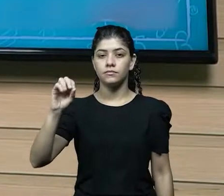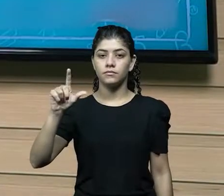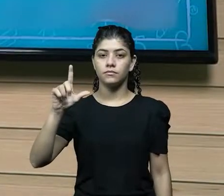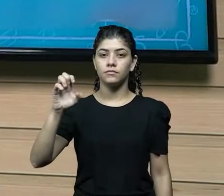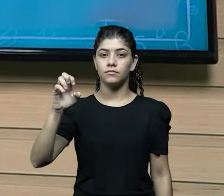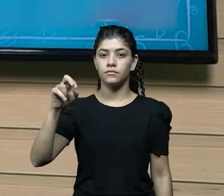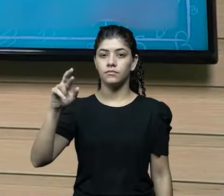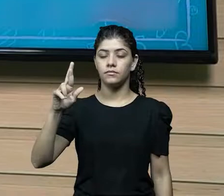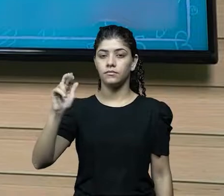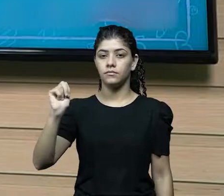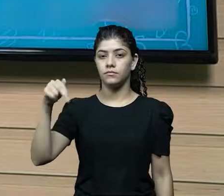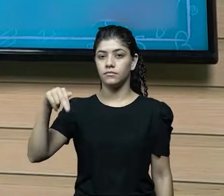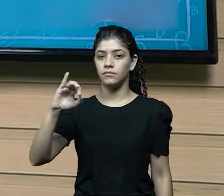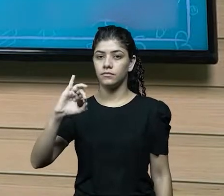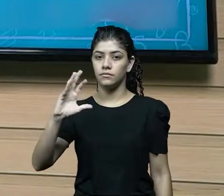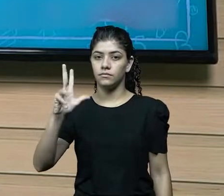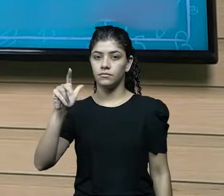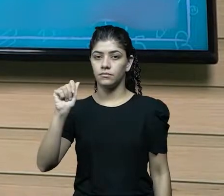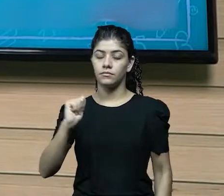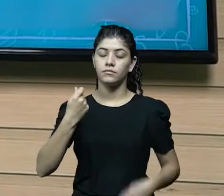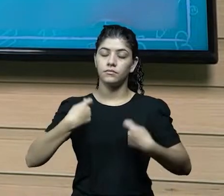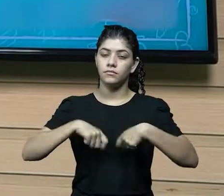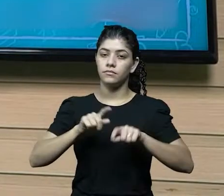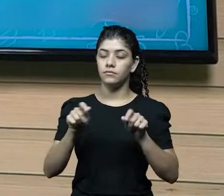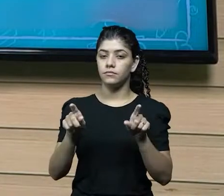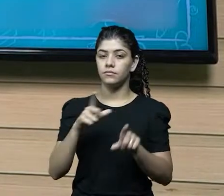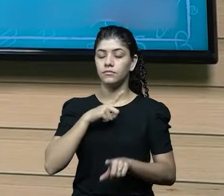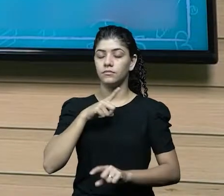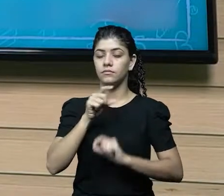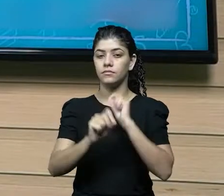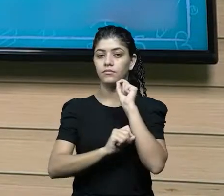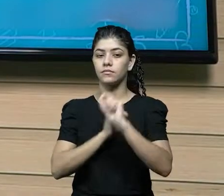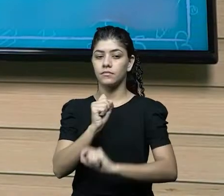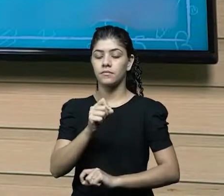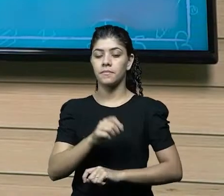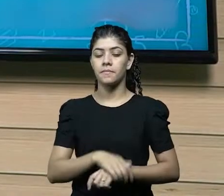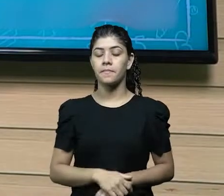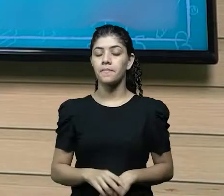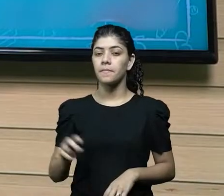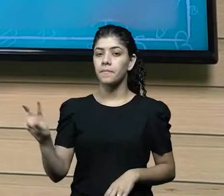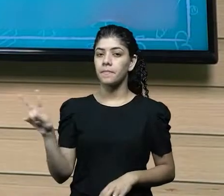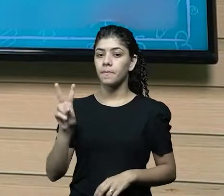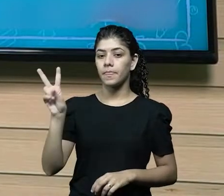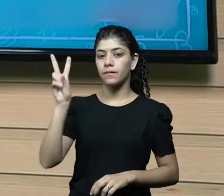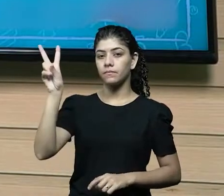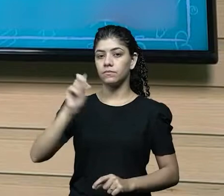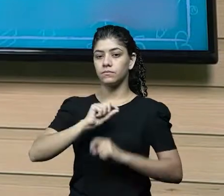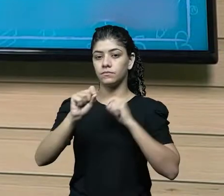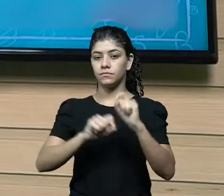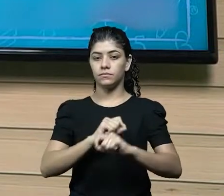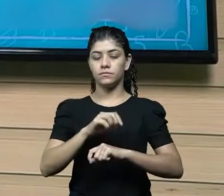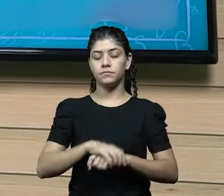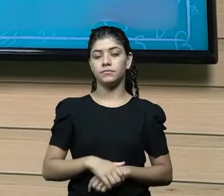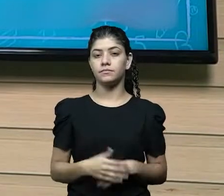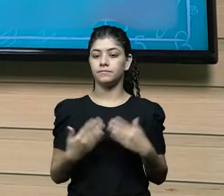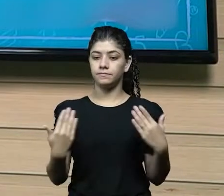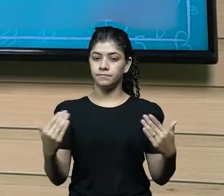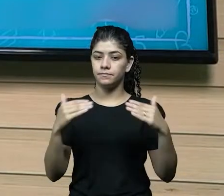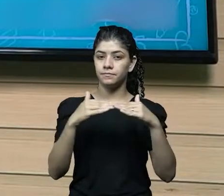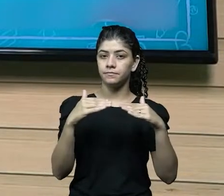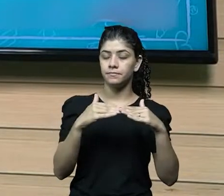ajuste, tem que haver um valor que seja o ideal,